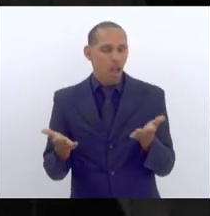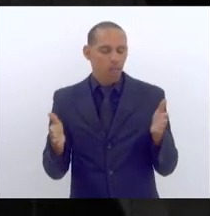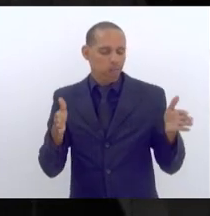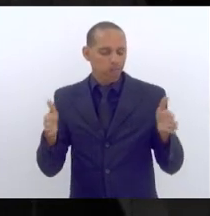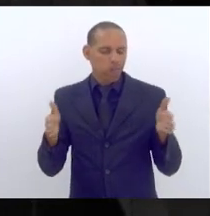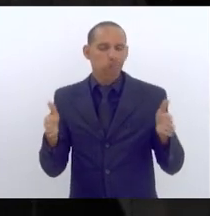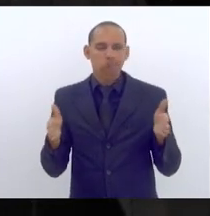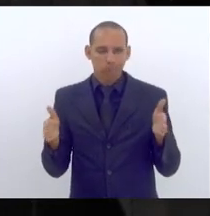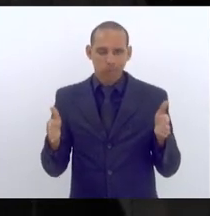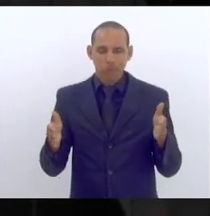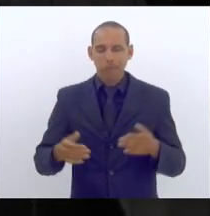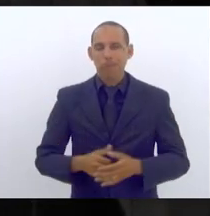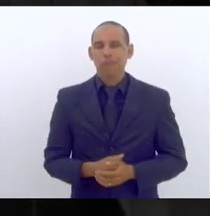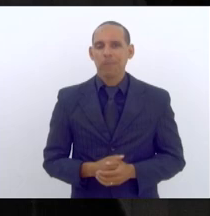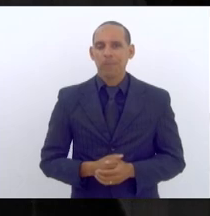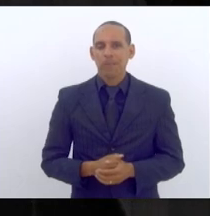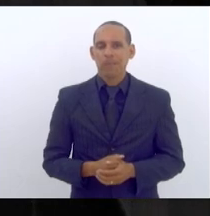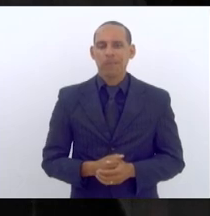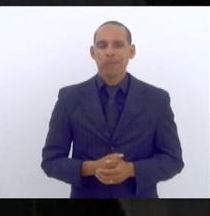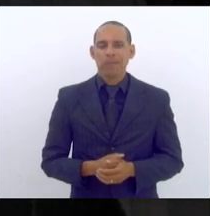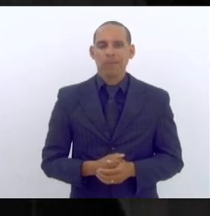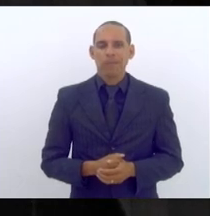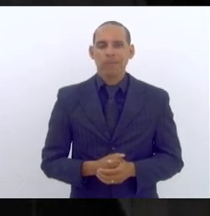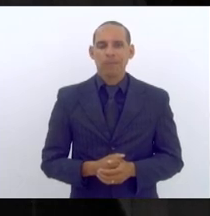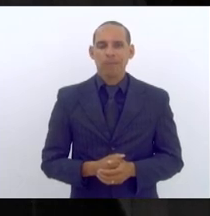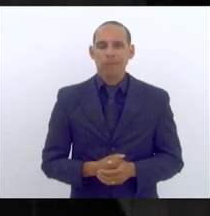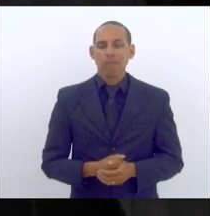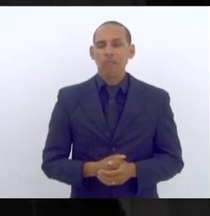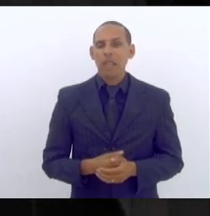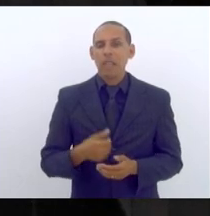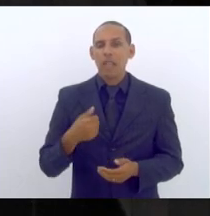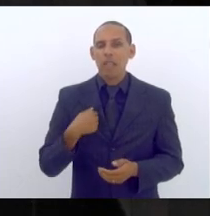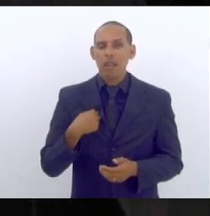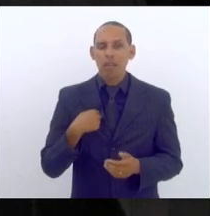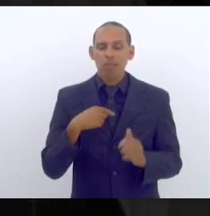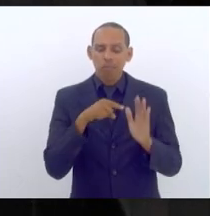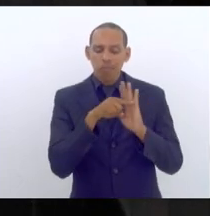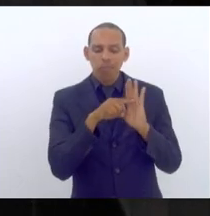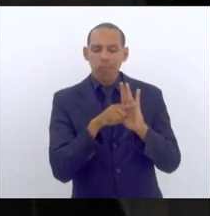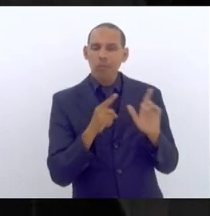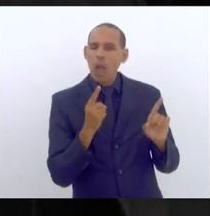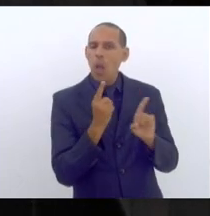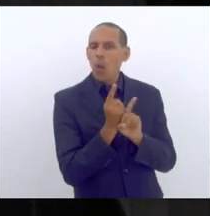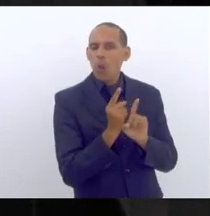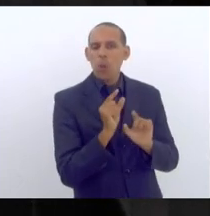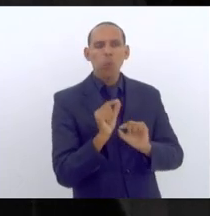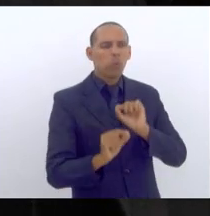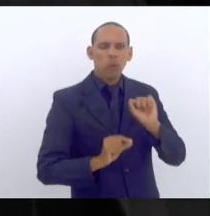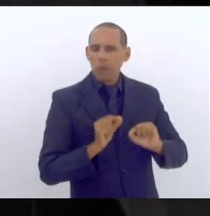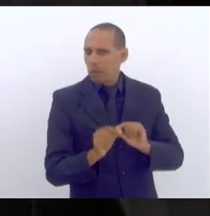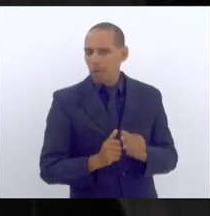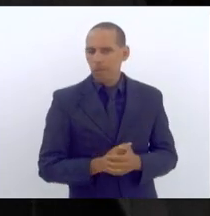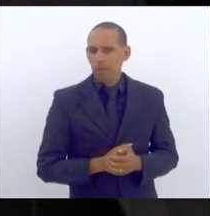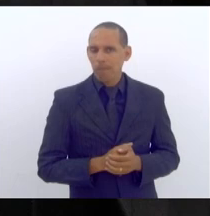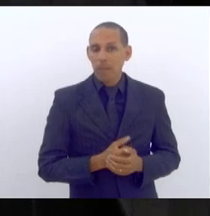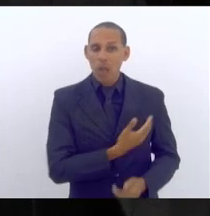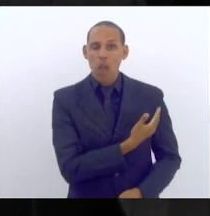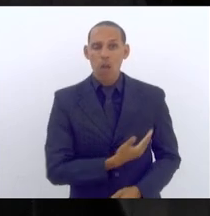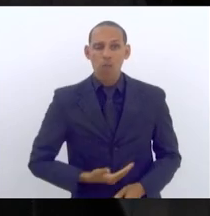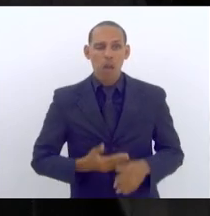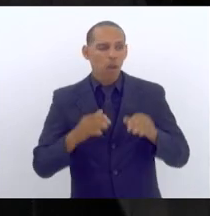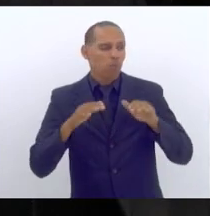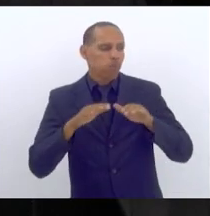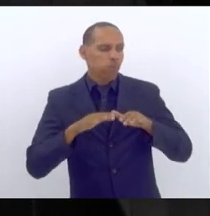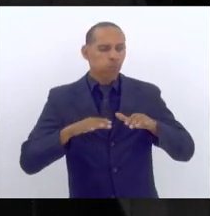até a presente data e o que que eu verifico todos os governos